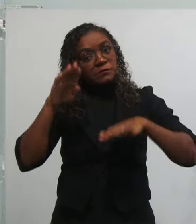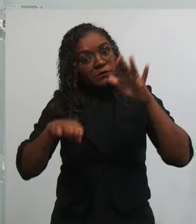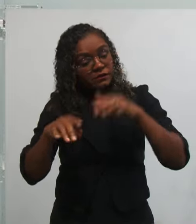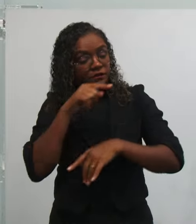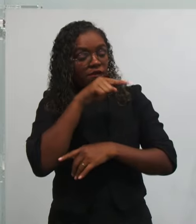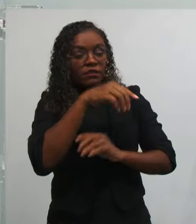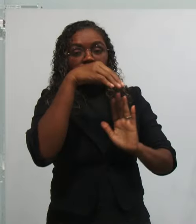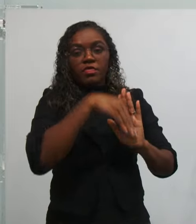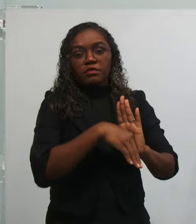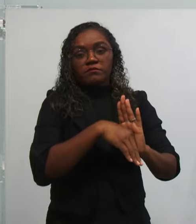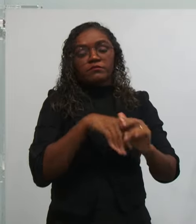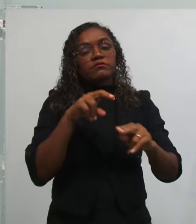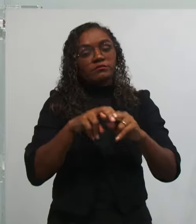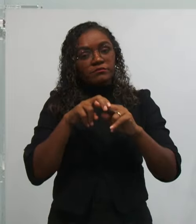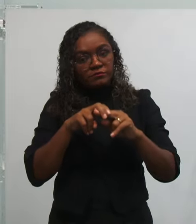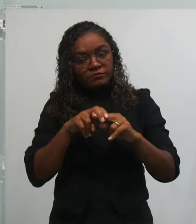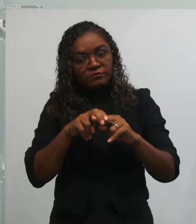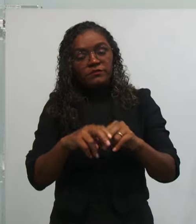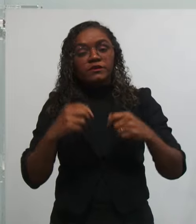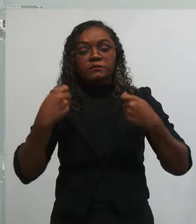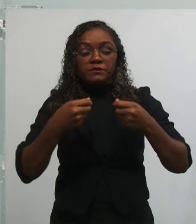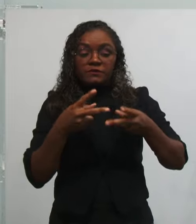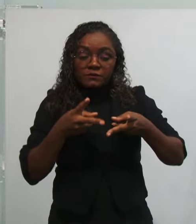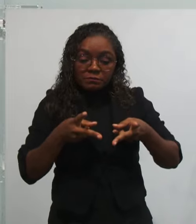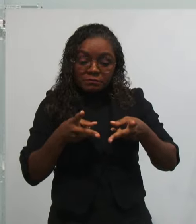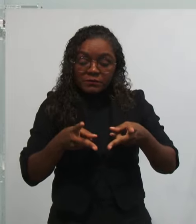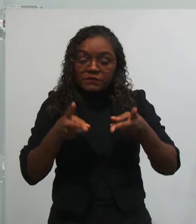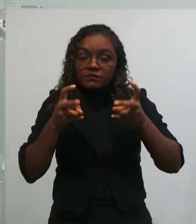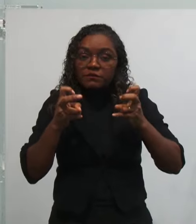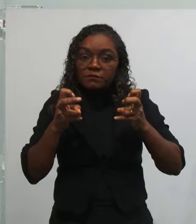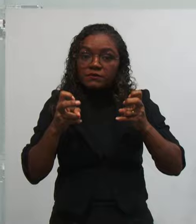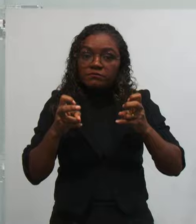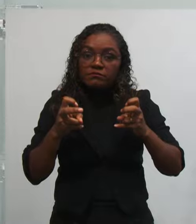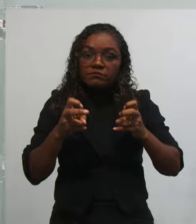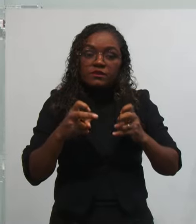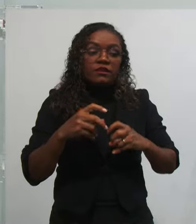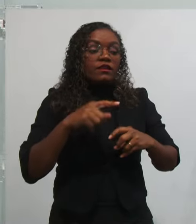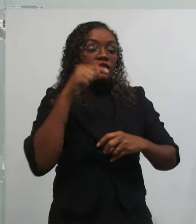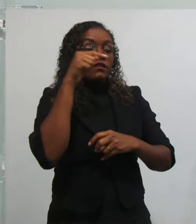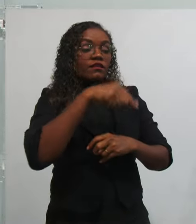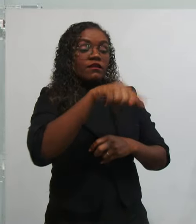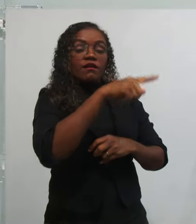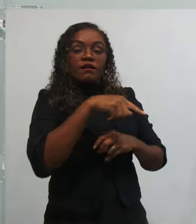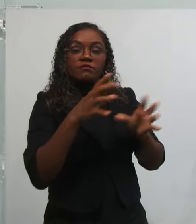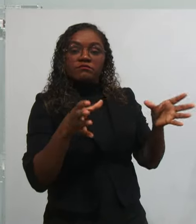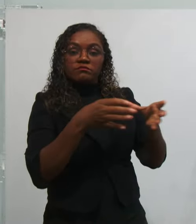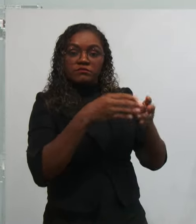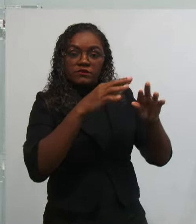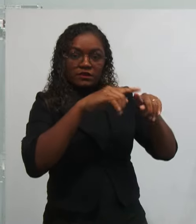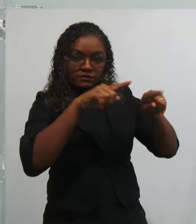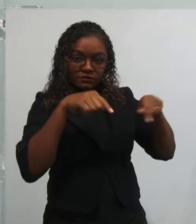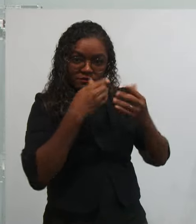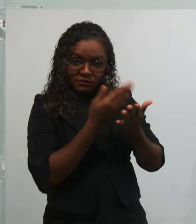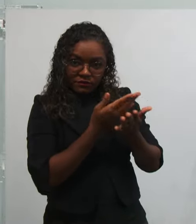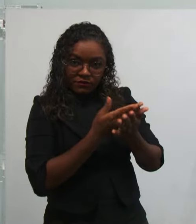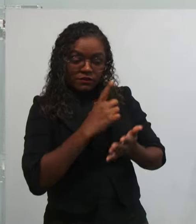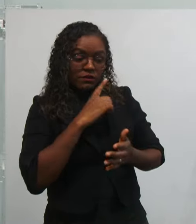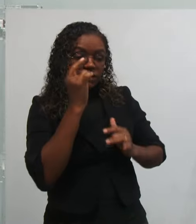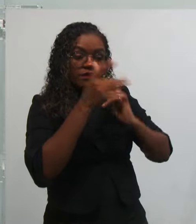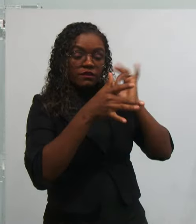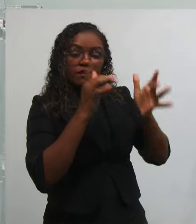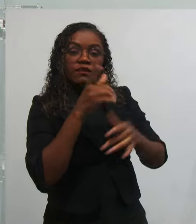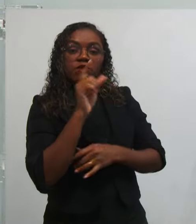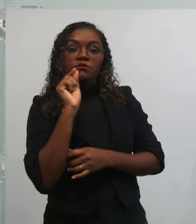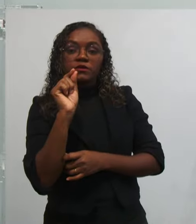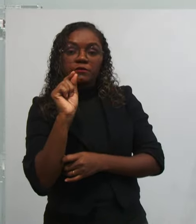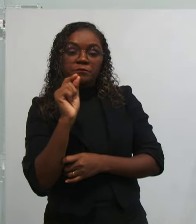também perceber que existem diferentes estilos de aprendizagem Então nesse sentido eh os nossos